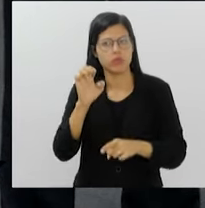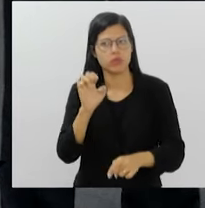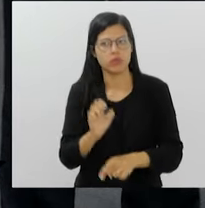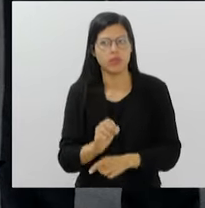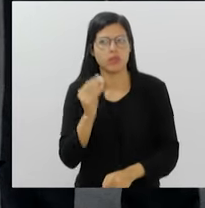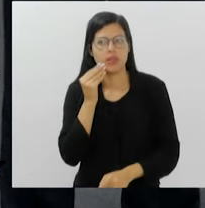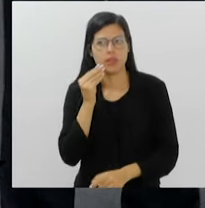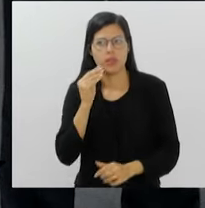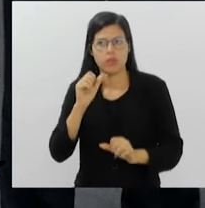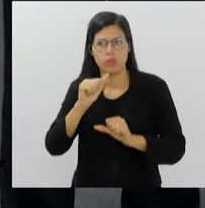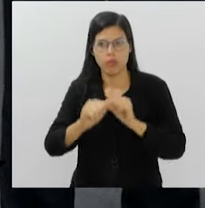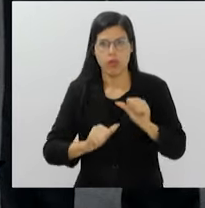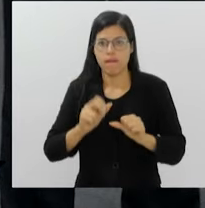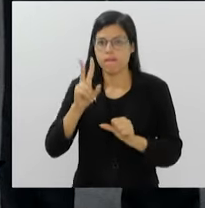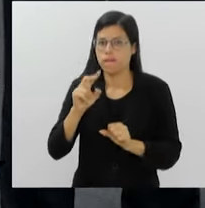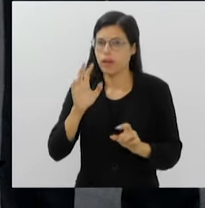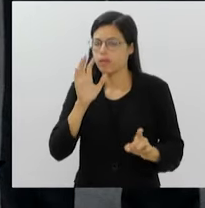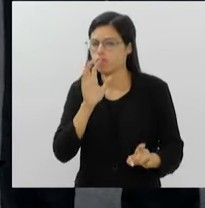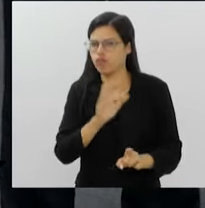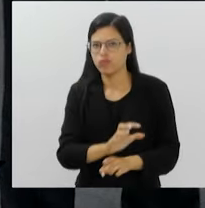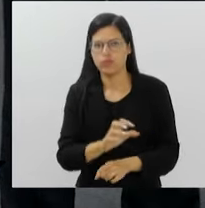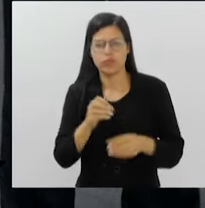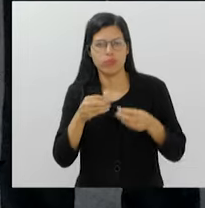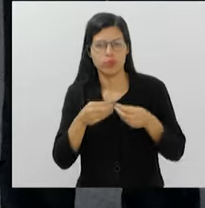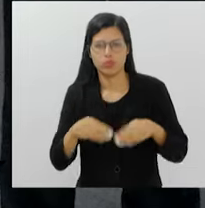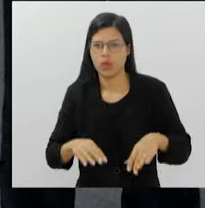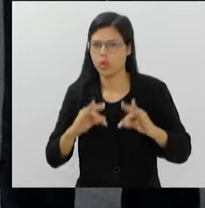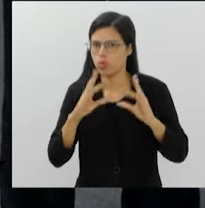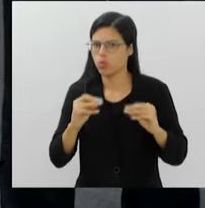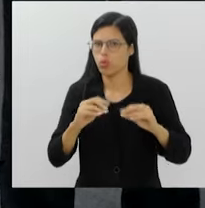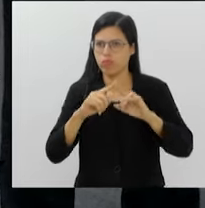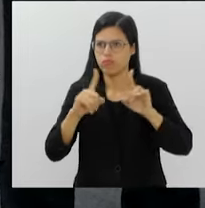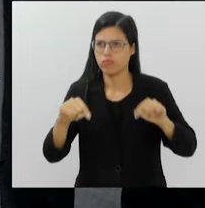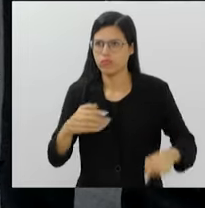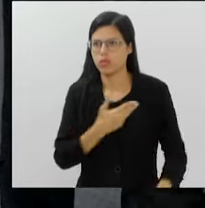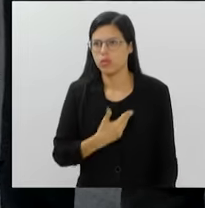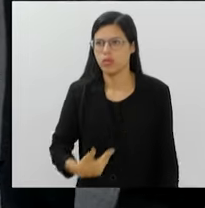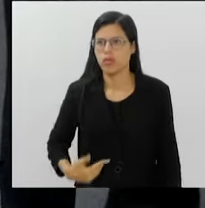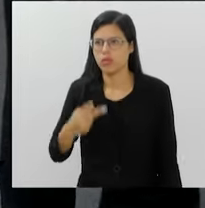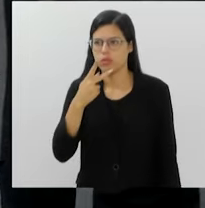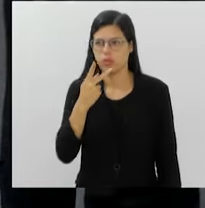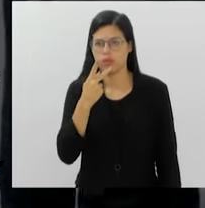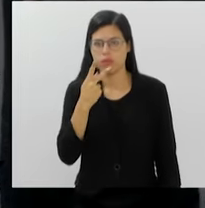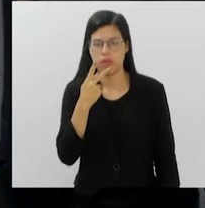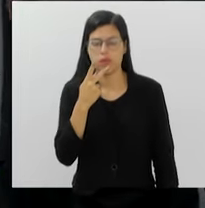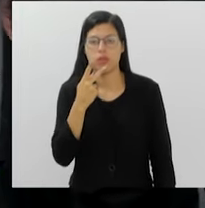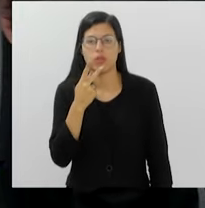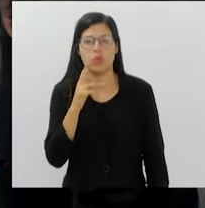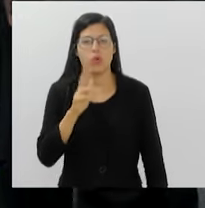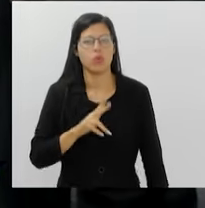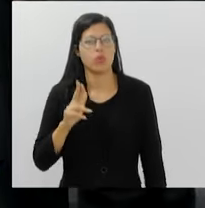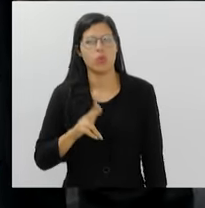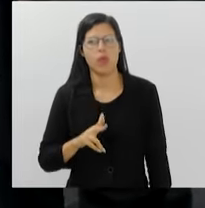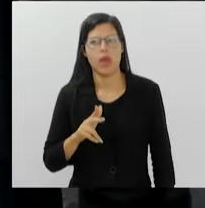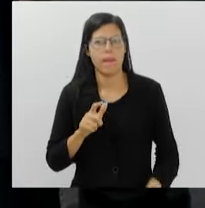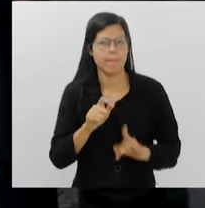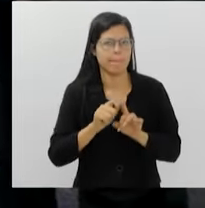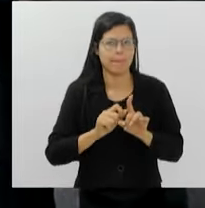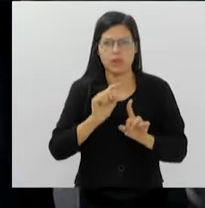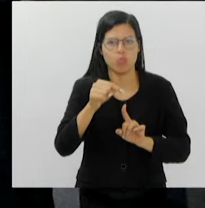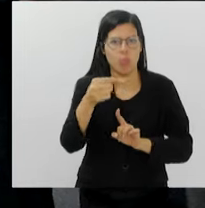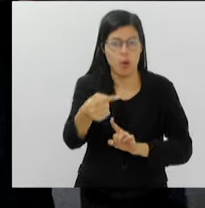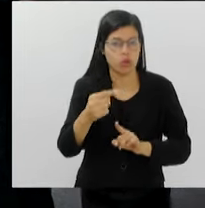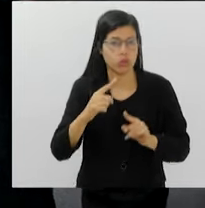vai afetar todos os servidores públicos. Eu tenho falado disso, não é para gerar alarde, não é para agora, não é mês que vem, mas